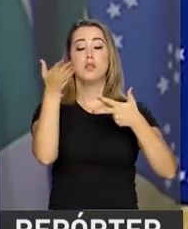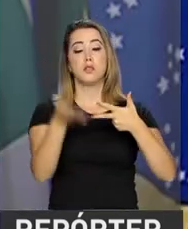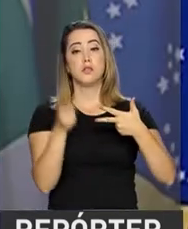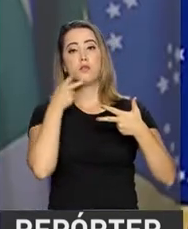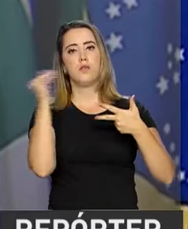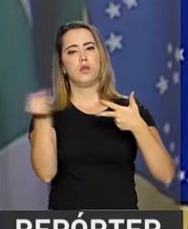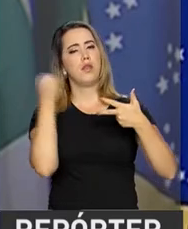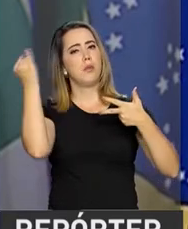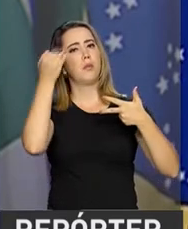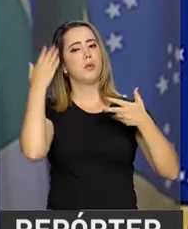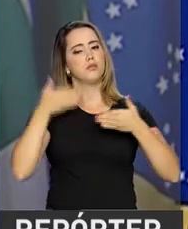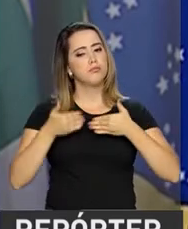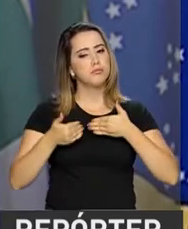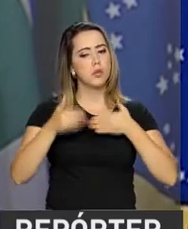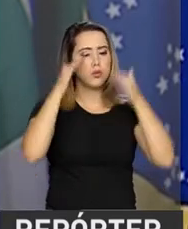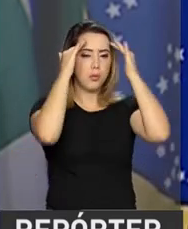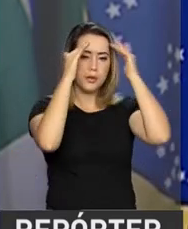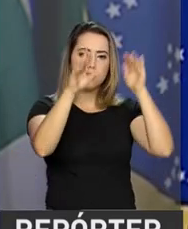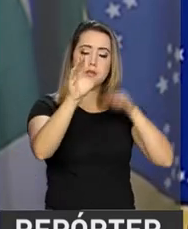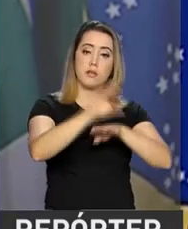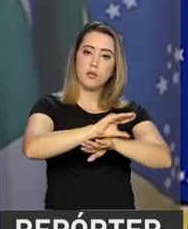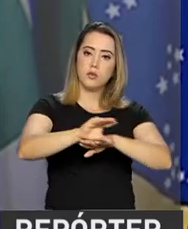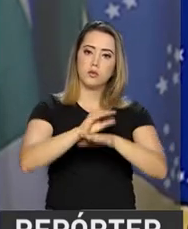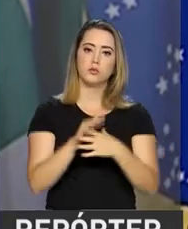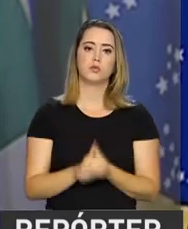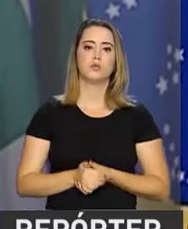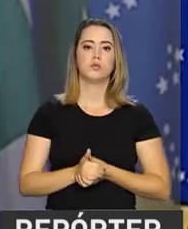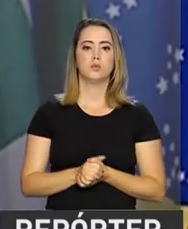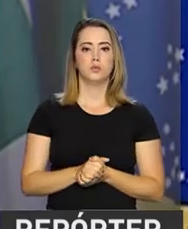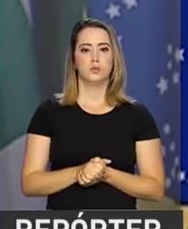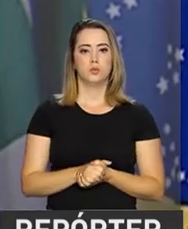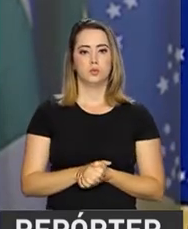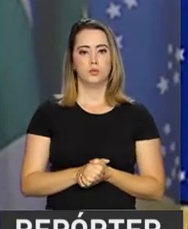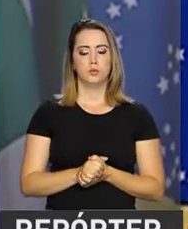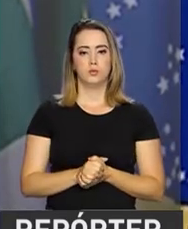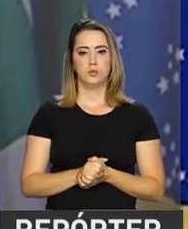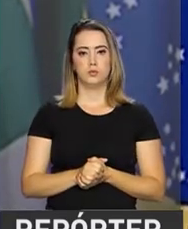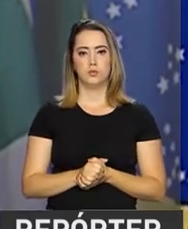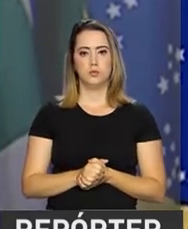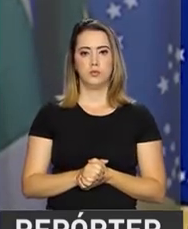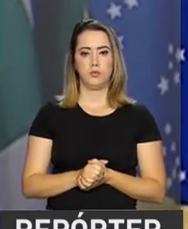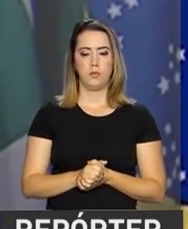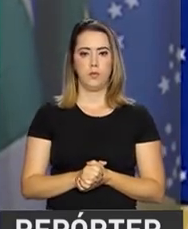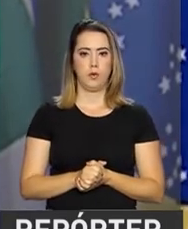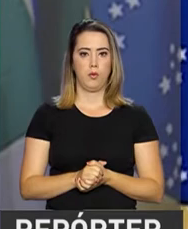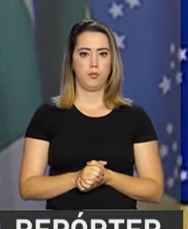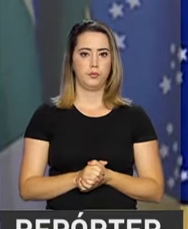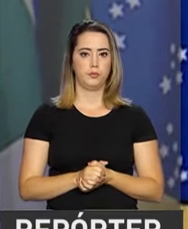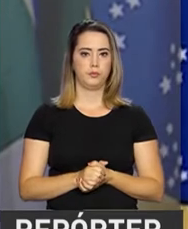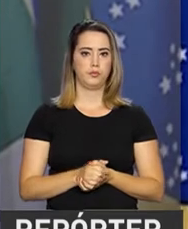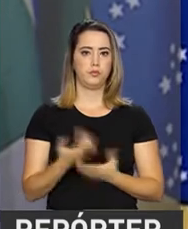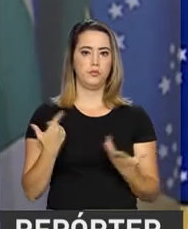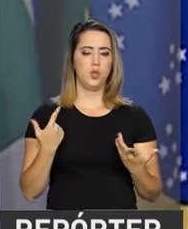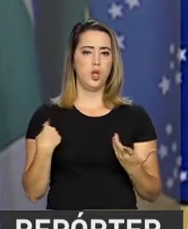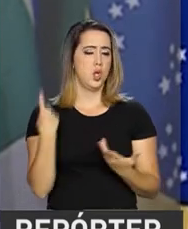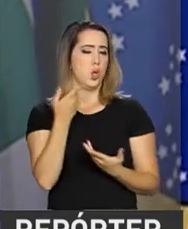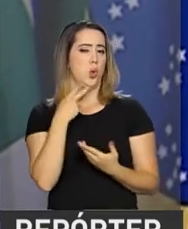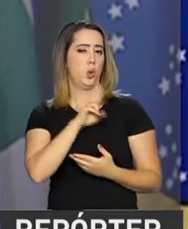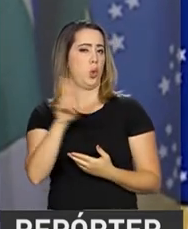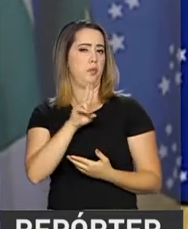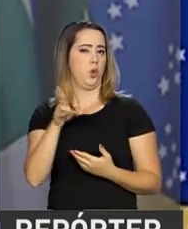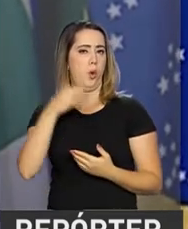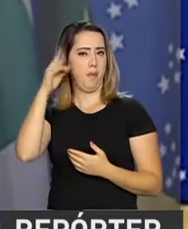a importância de seguir a constituição da autoridade suprema não está nas autoridades constituídas